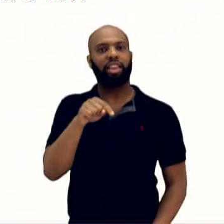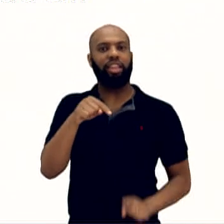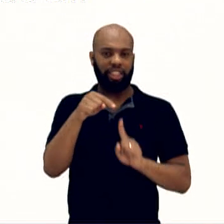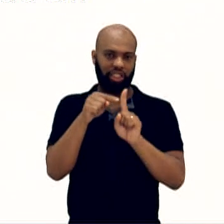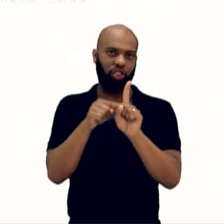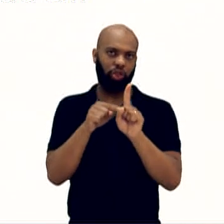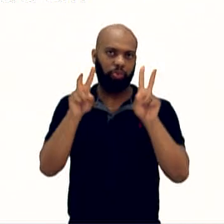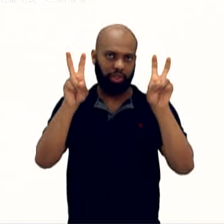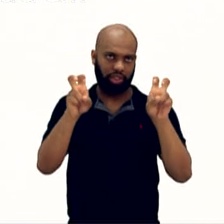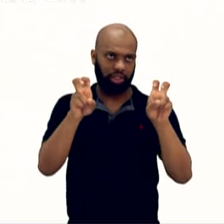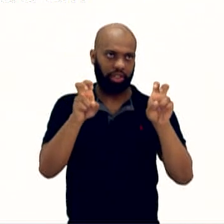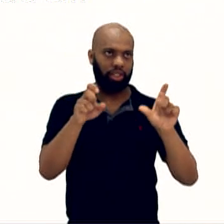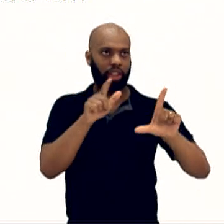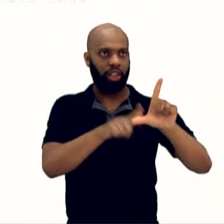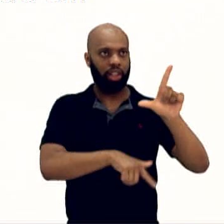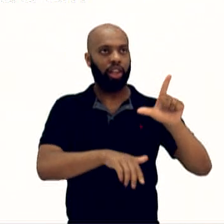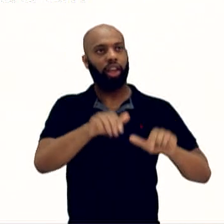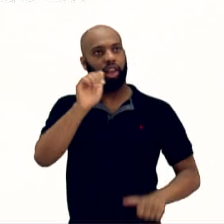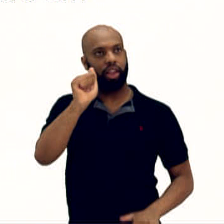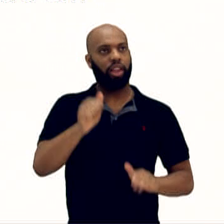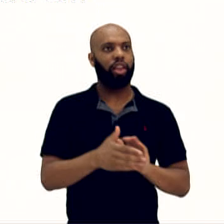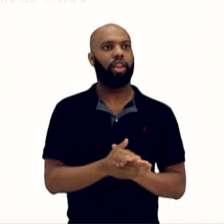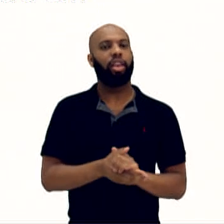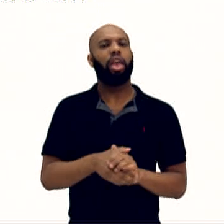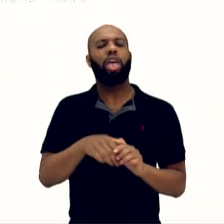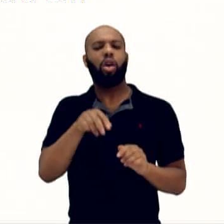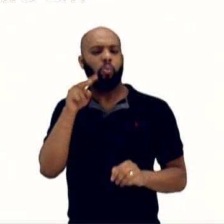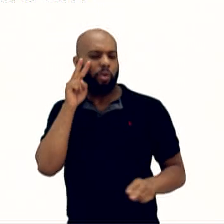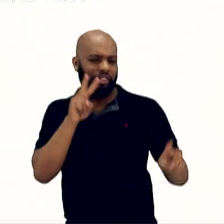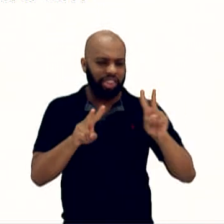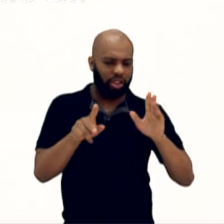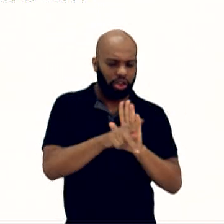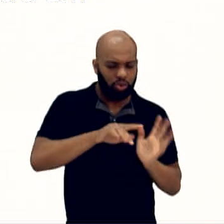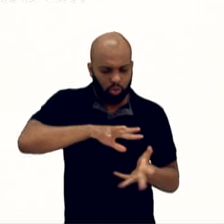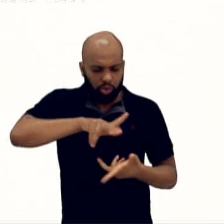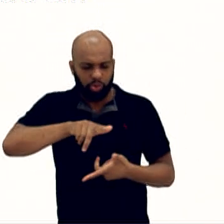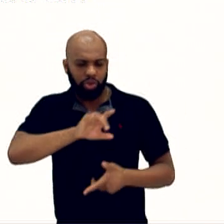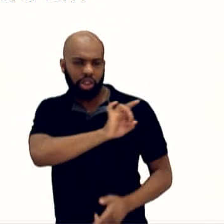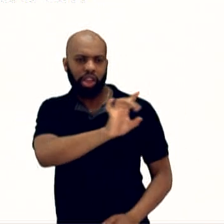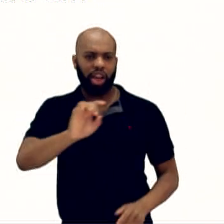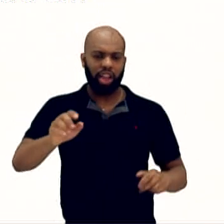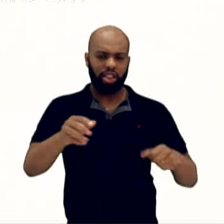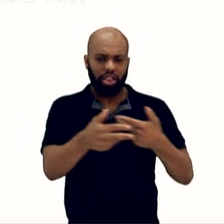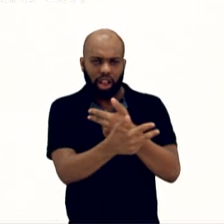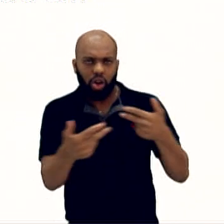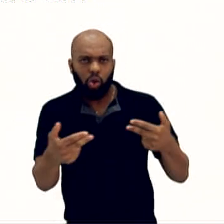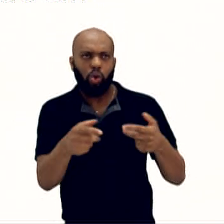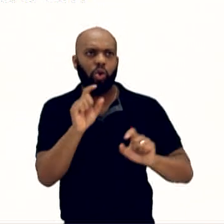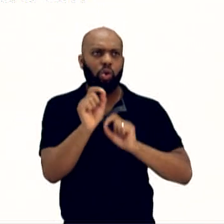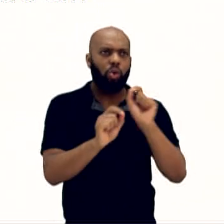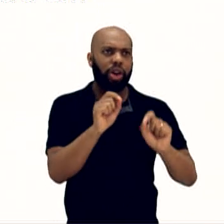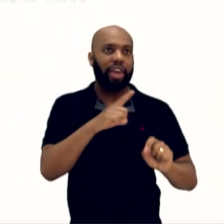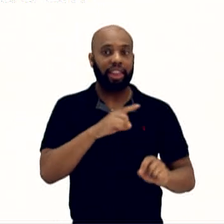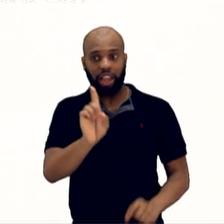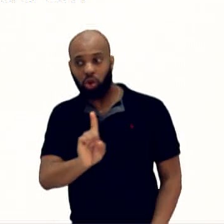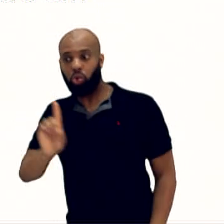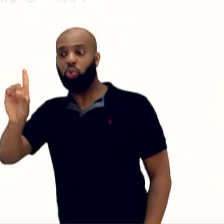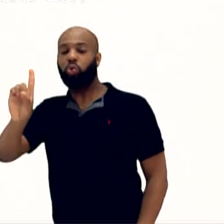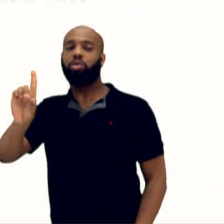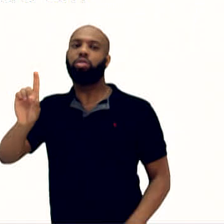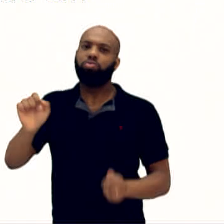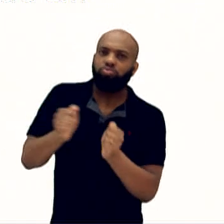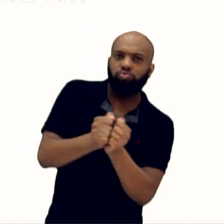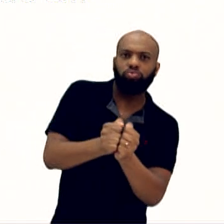panteísmo? Alternativa A, panteísmo é uma visão de mundo pela qual cada coisa é permeada por um Deus